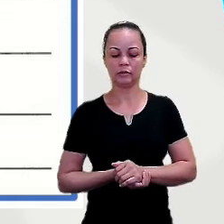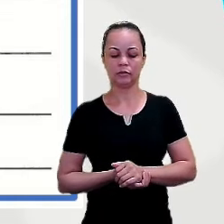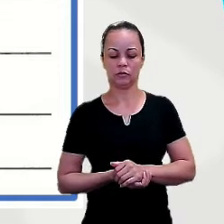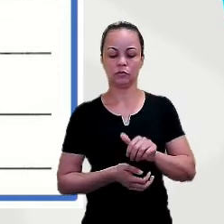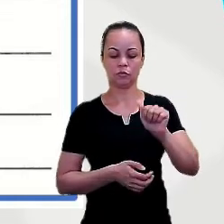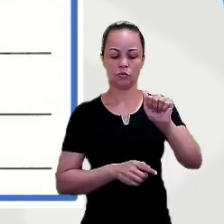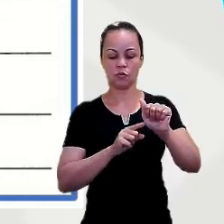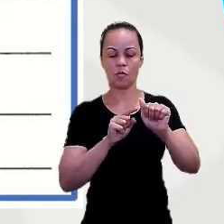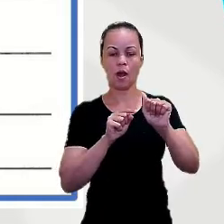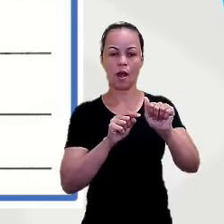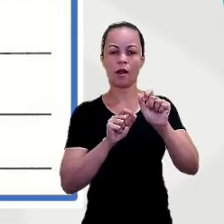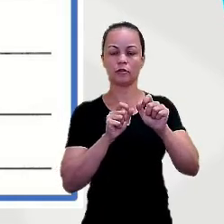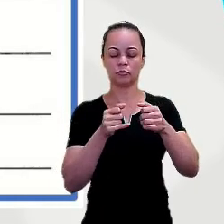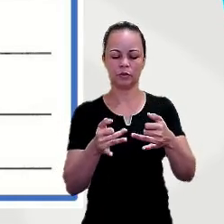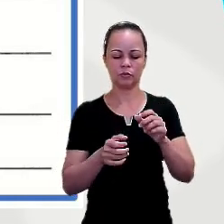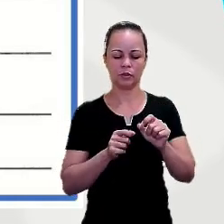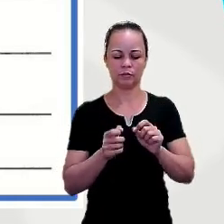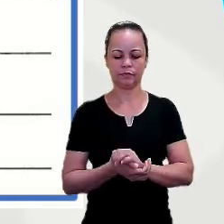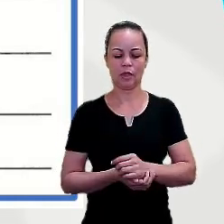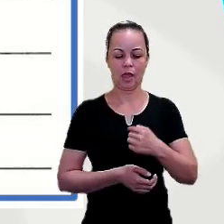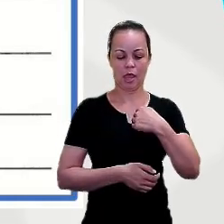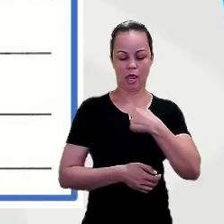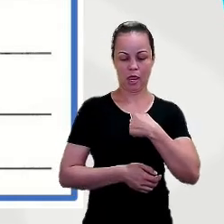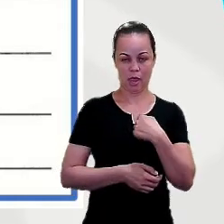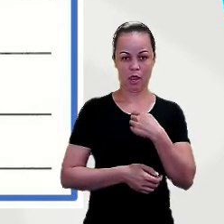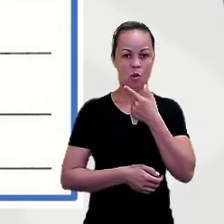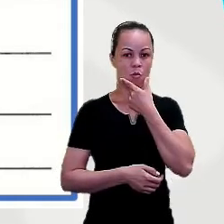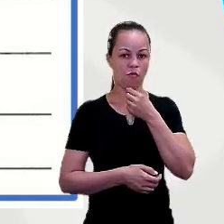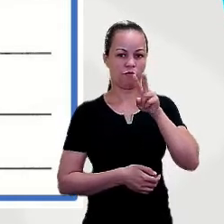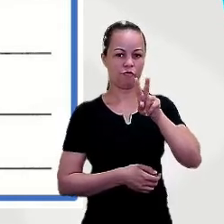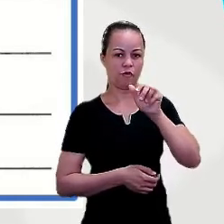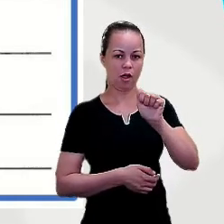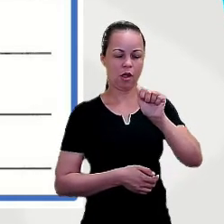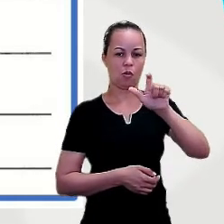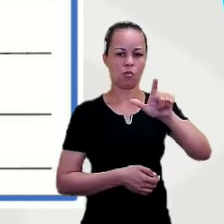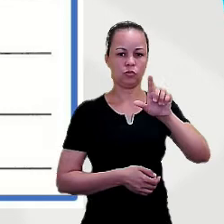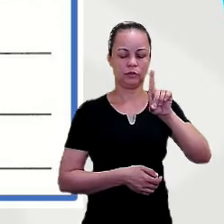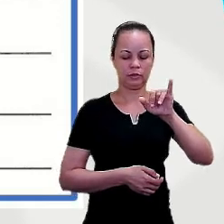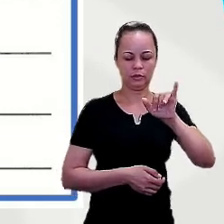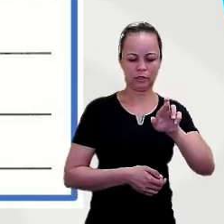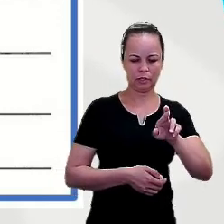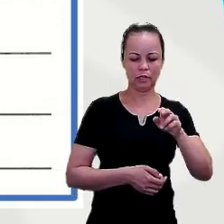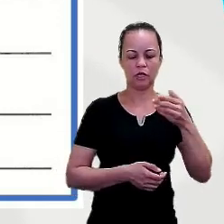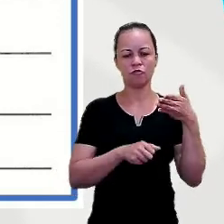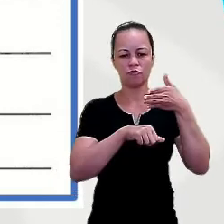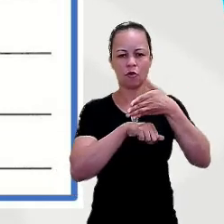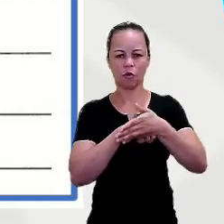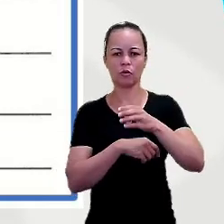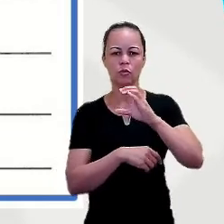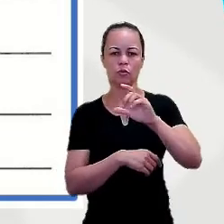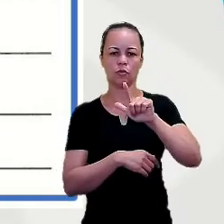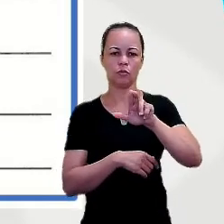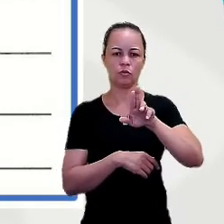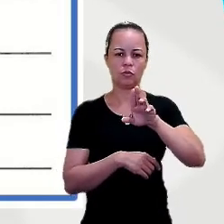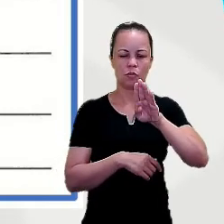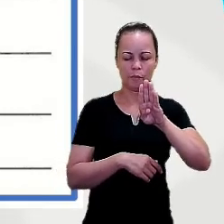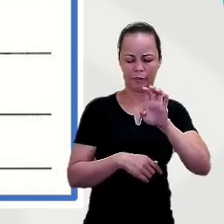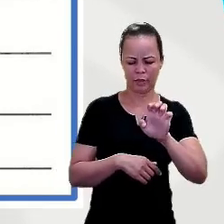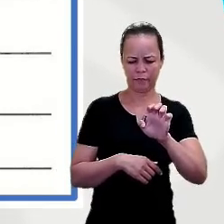diz assim. Eu e Valdir fomos ao clube. Eu e Valdir. A gente vai